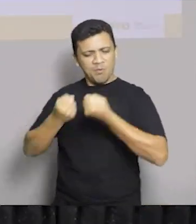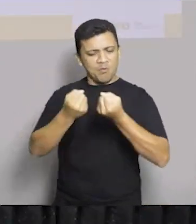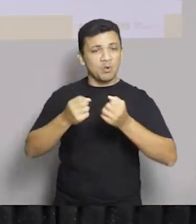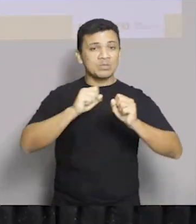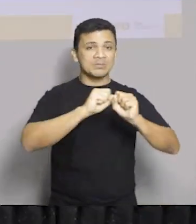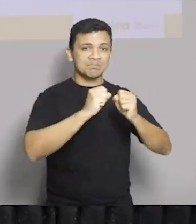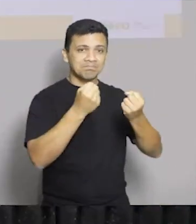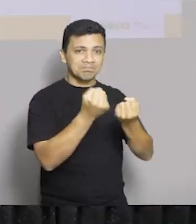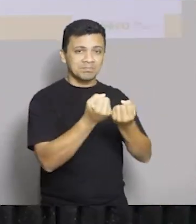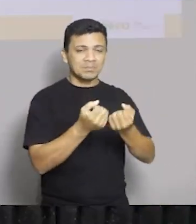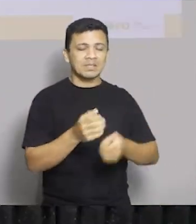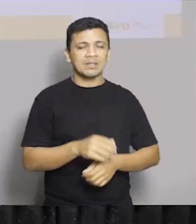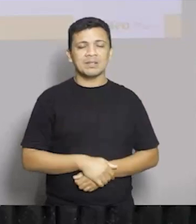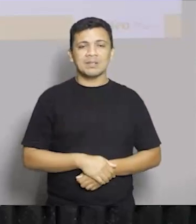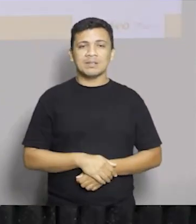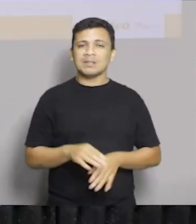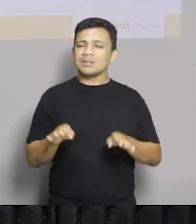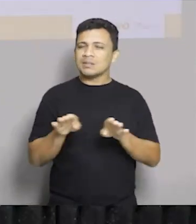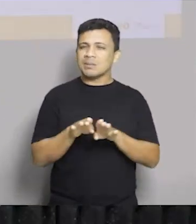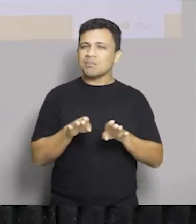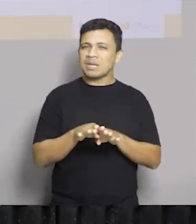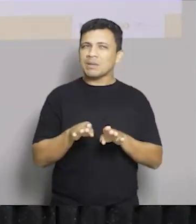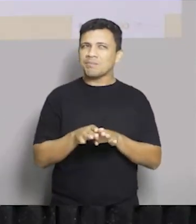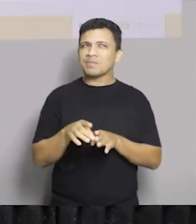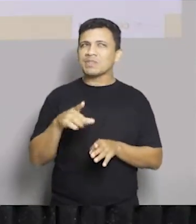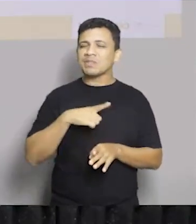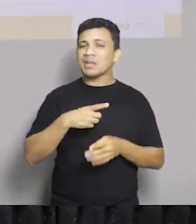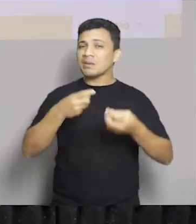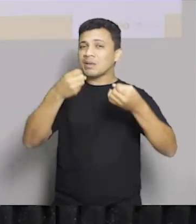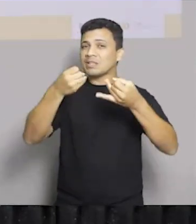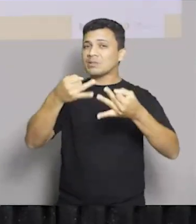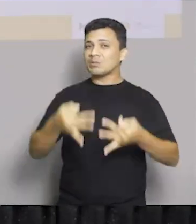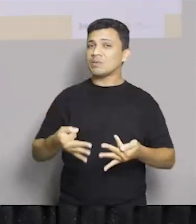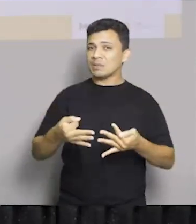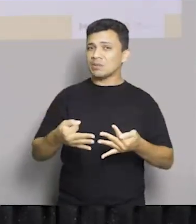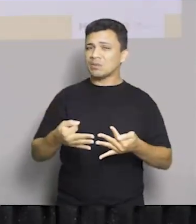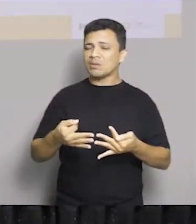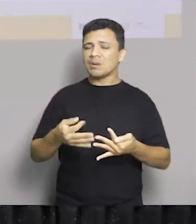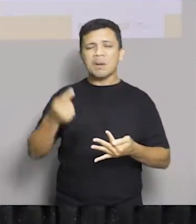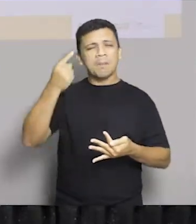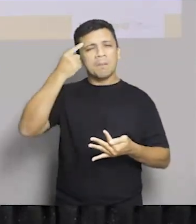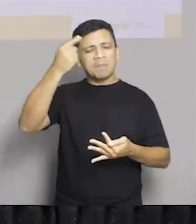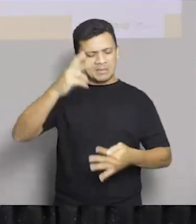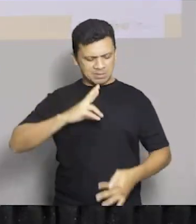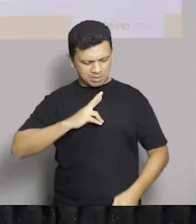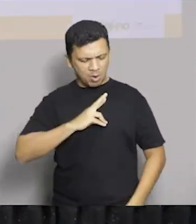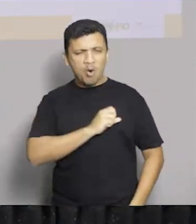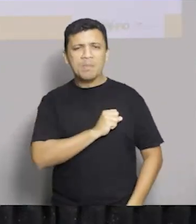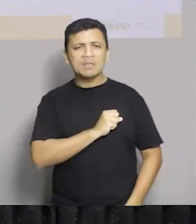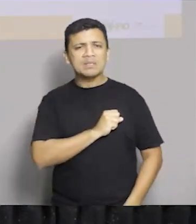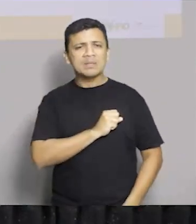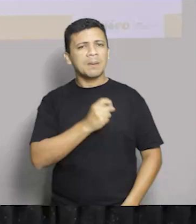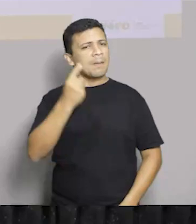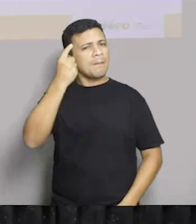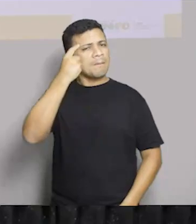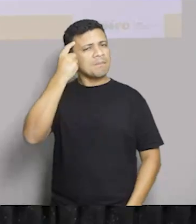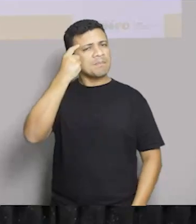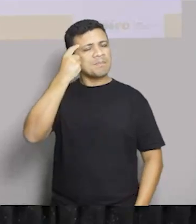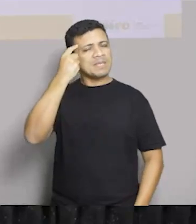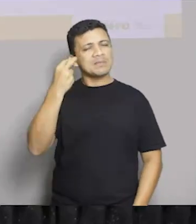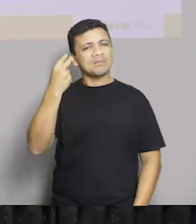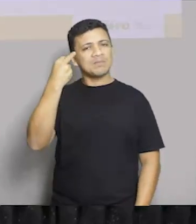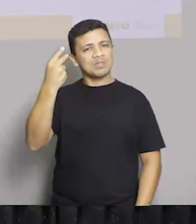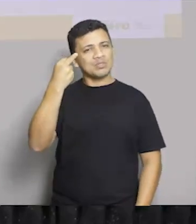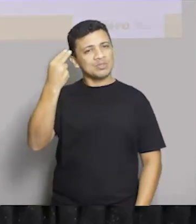e nos nas definições mais modernas quando a gente pensa em romance a gente automaticamente pensa naquelas histórias que